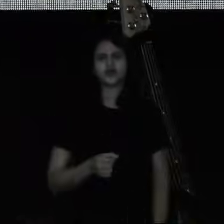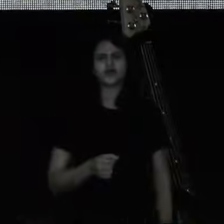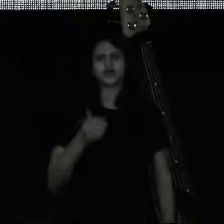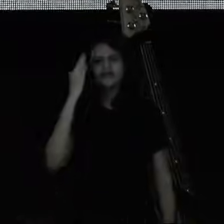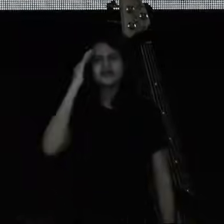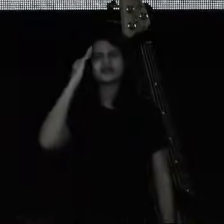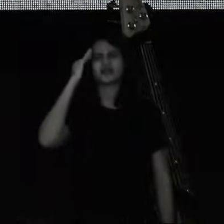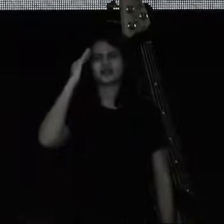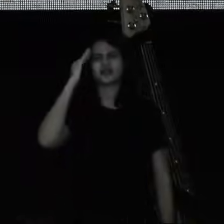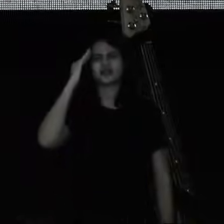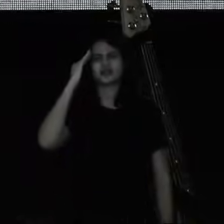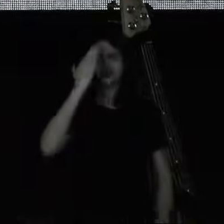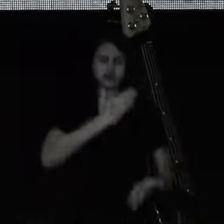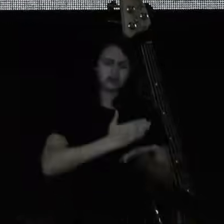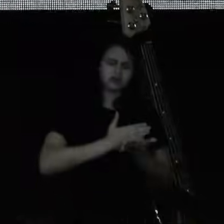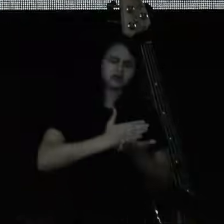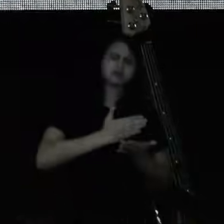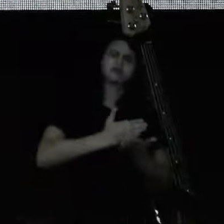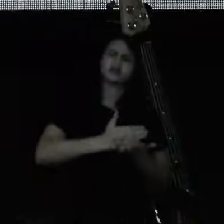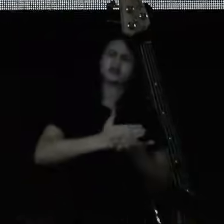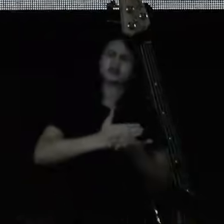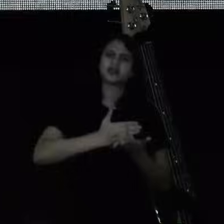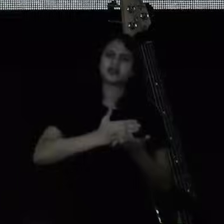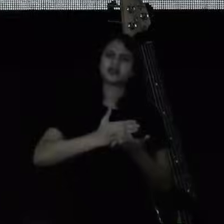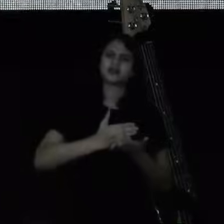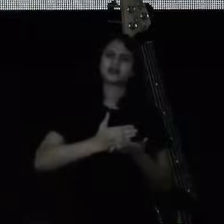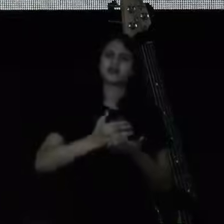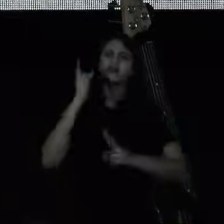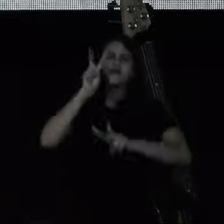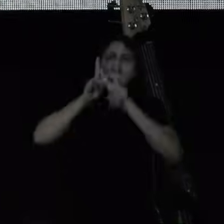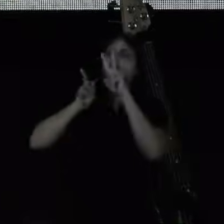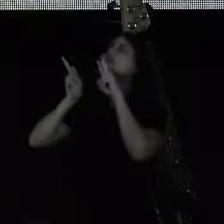então foca na aprovação dEle.